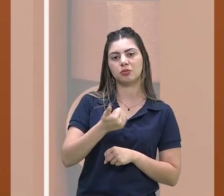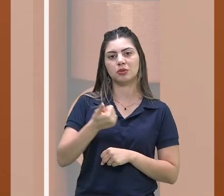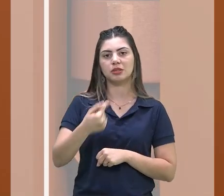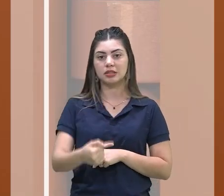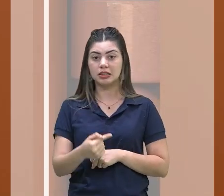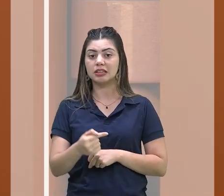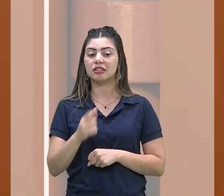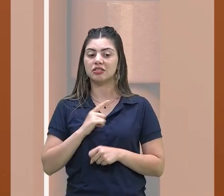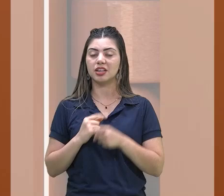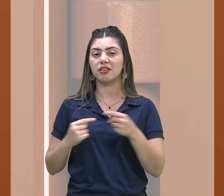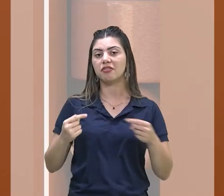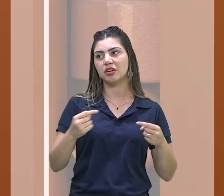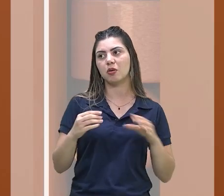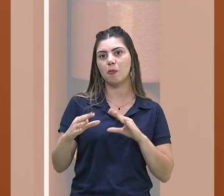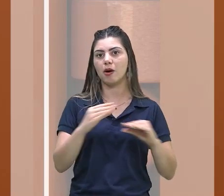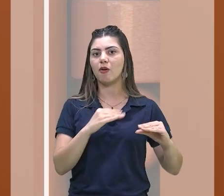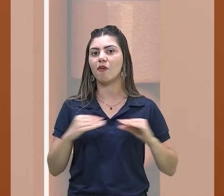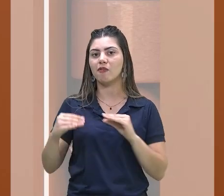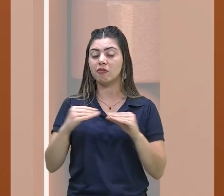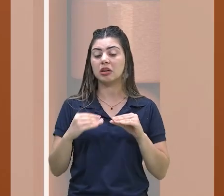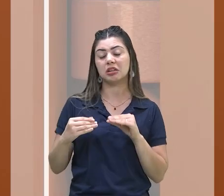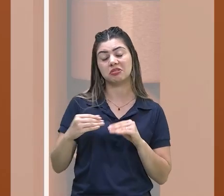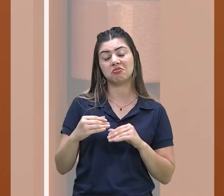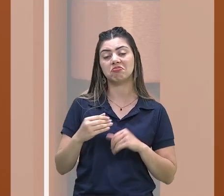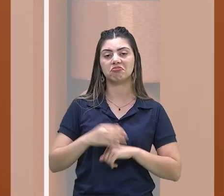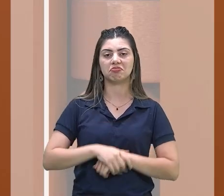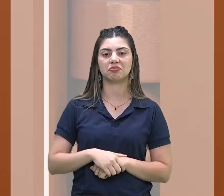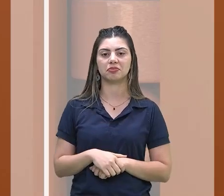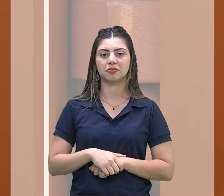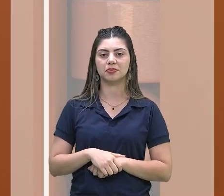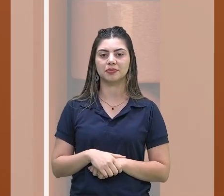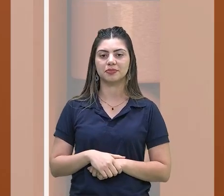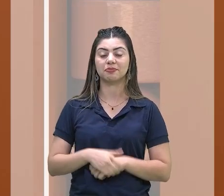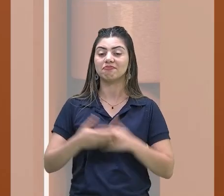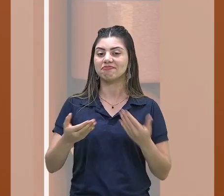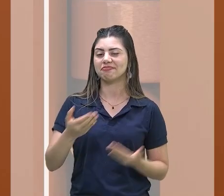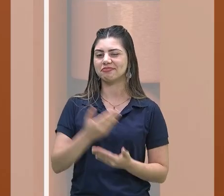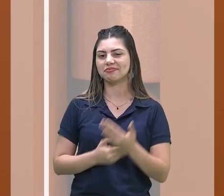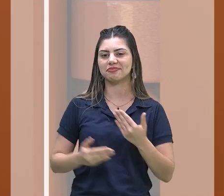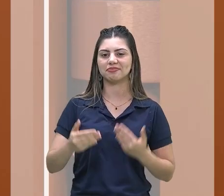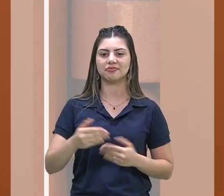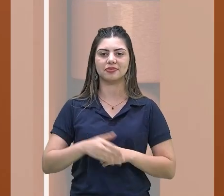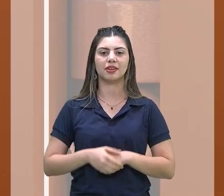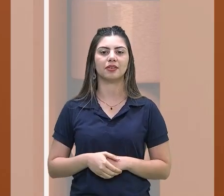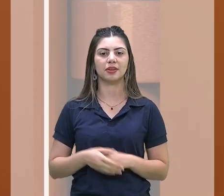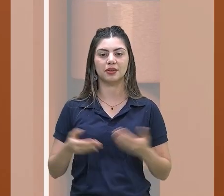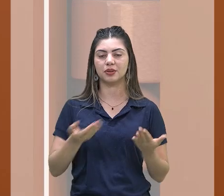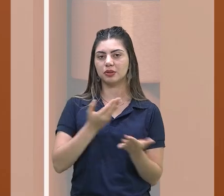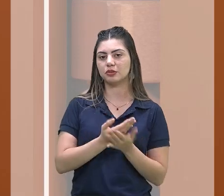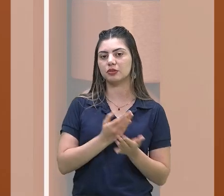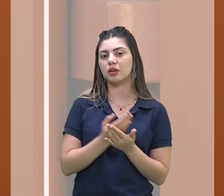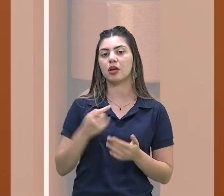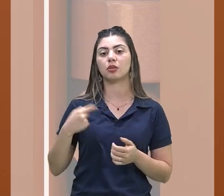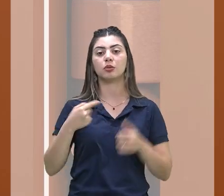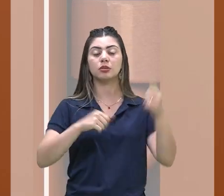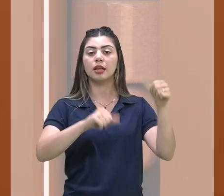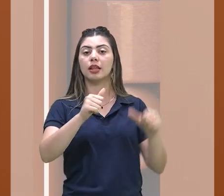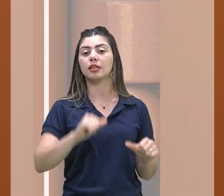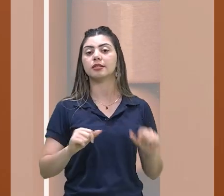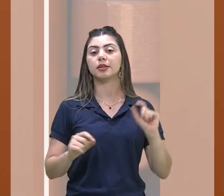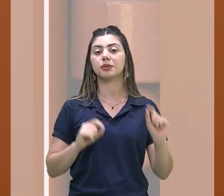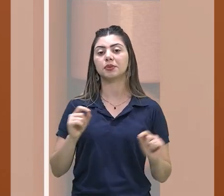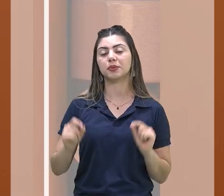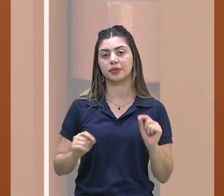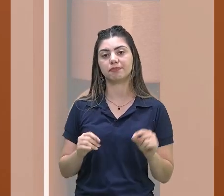dá aí a continuidade desses países, tá bom? Vamos continuar aí com a nossa aula analisando também